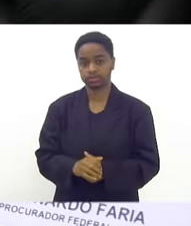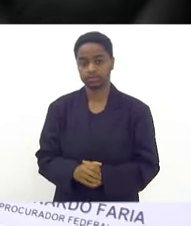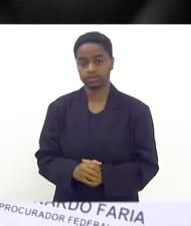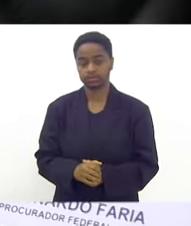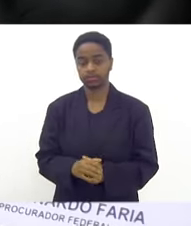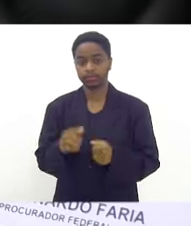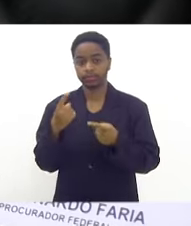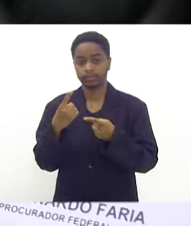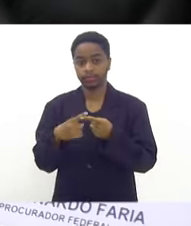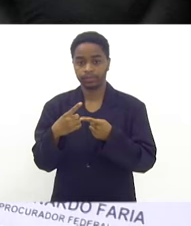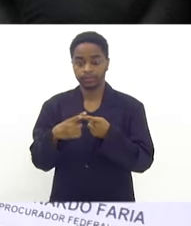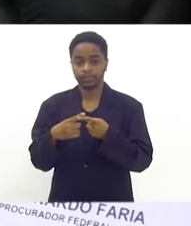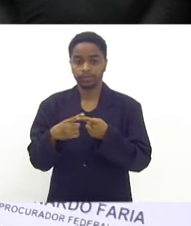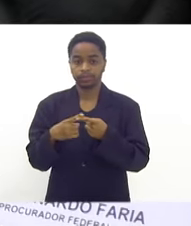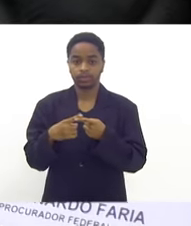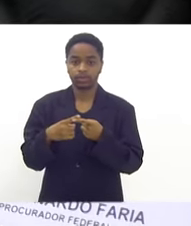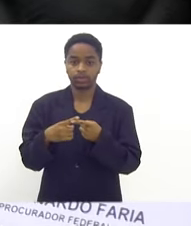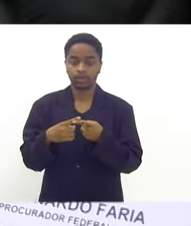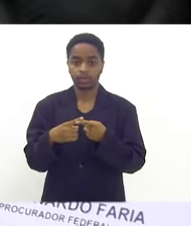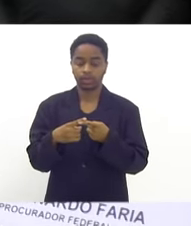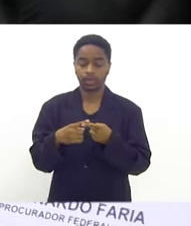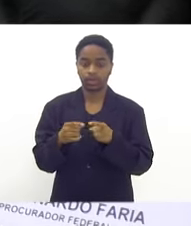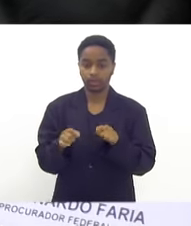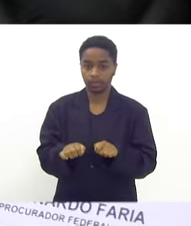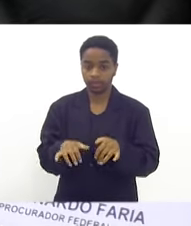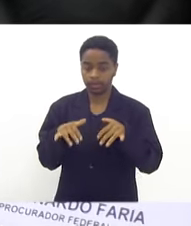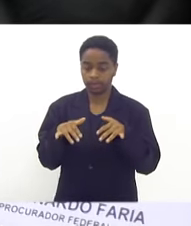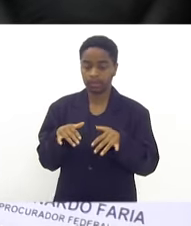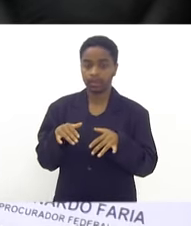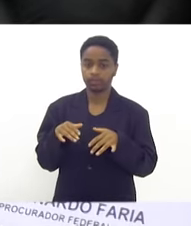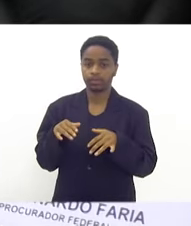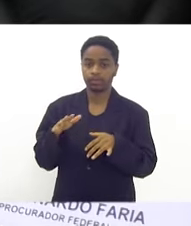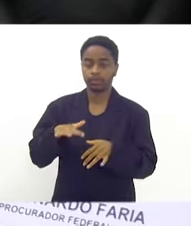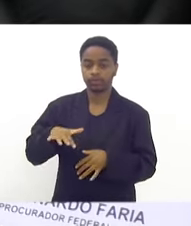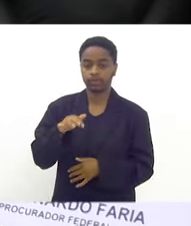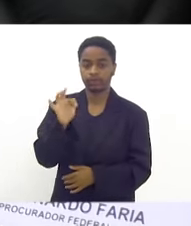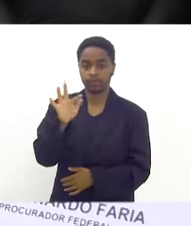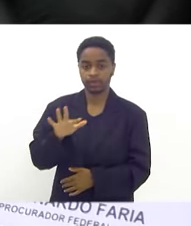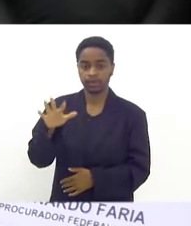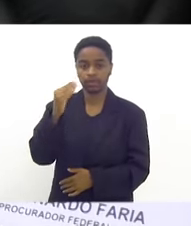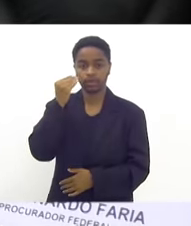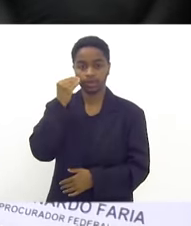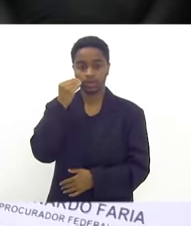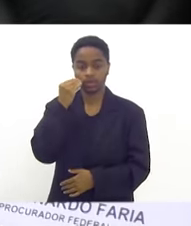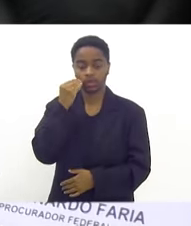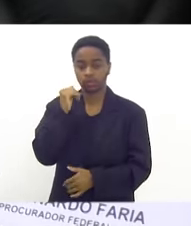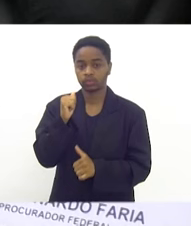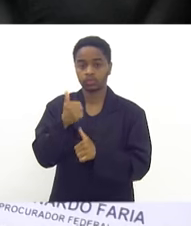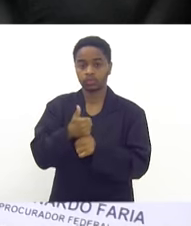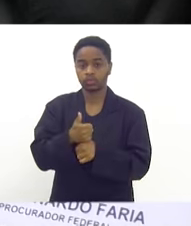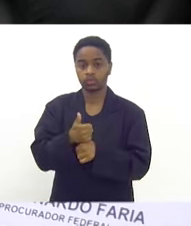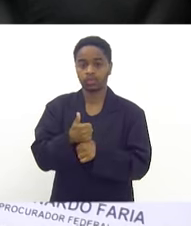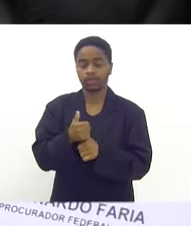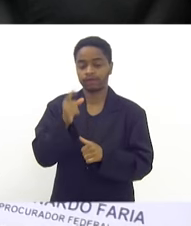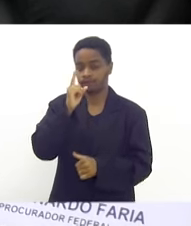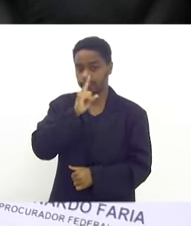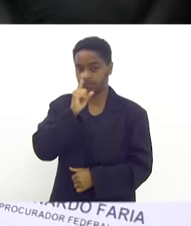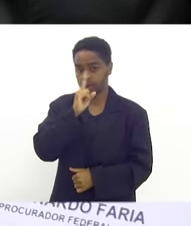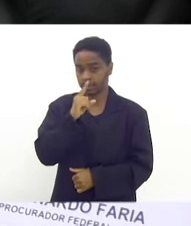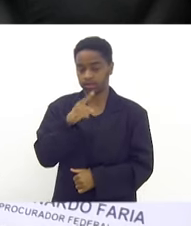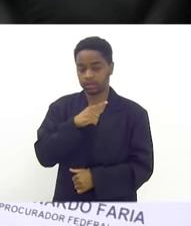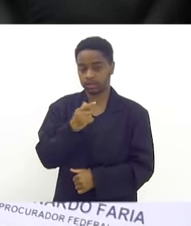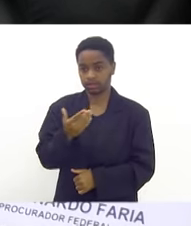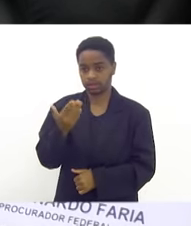Parlamento Federal ele buscou cobrir uma lacuna que existia que era uma lacuna até